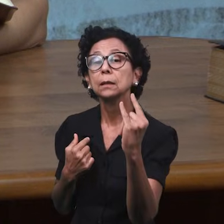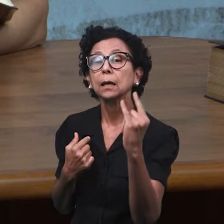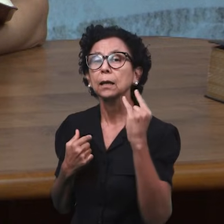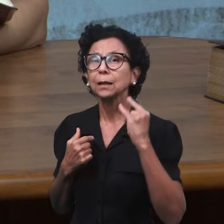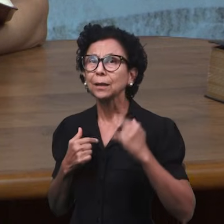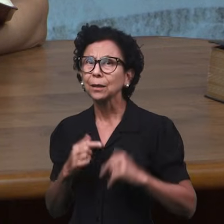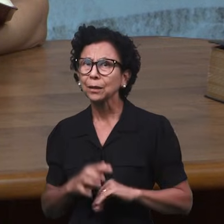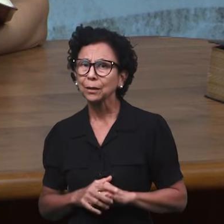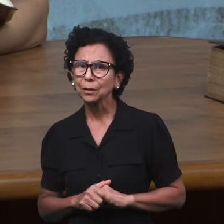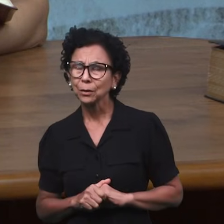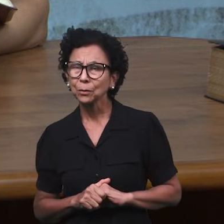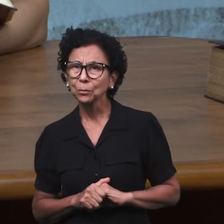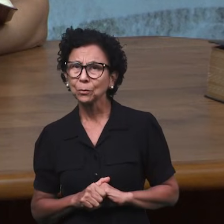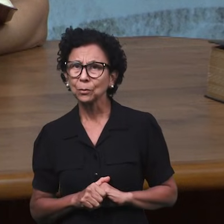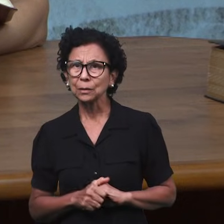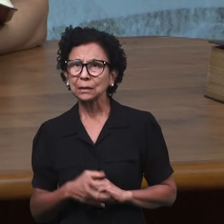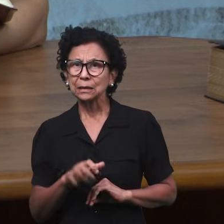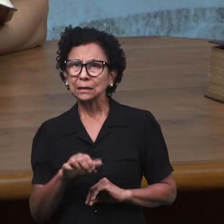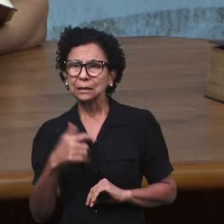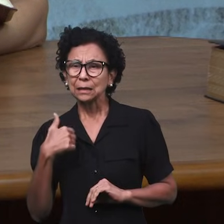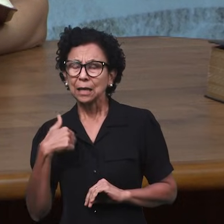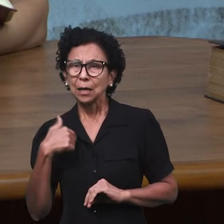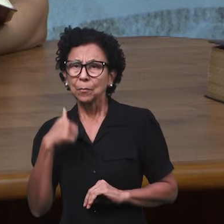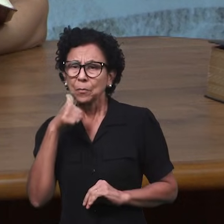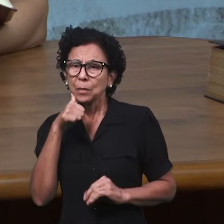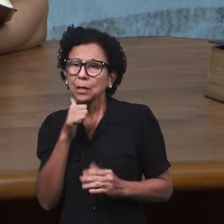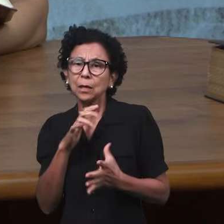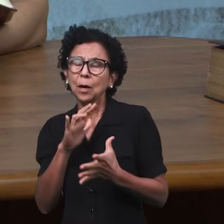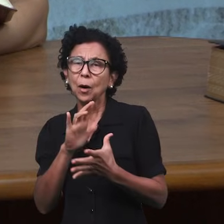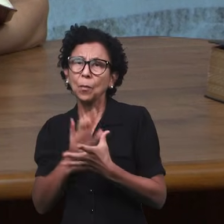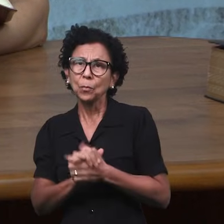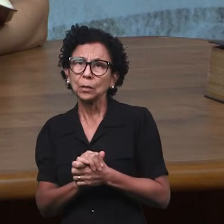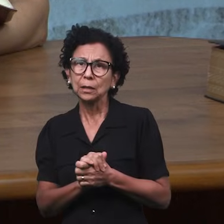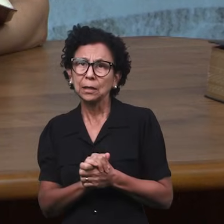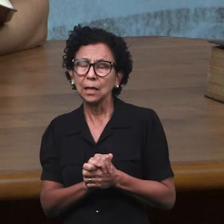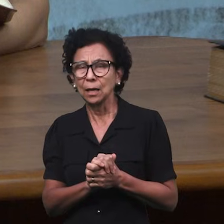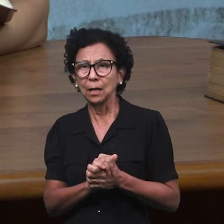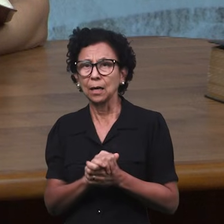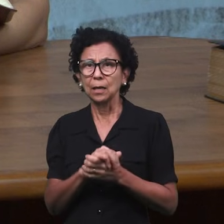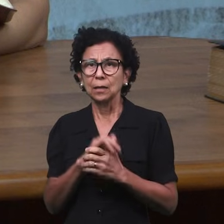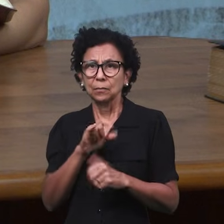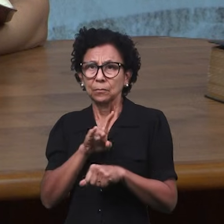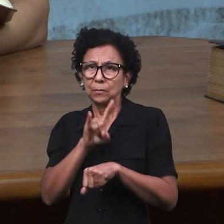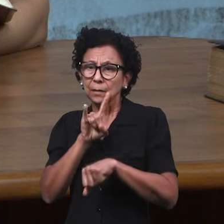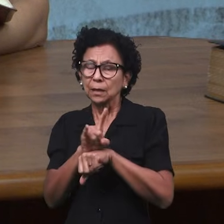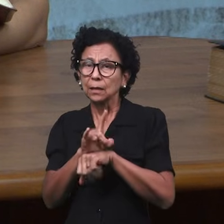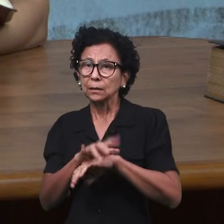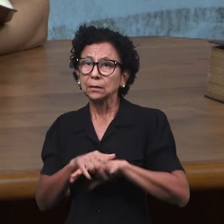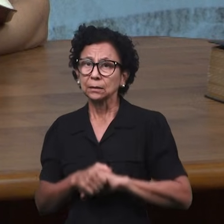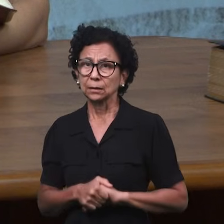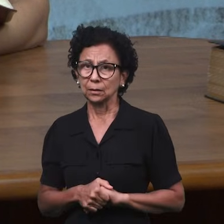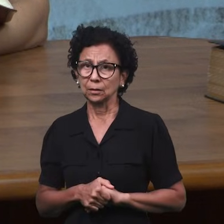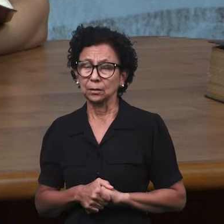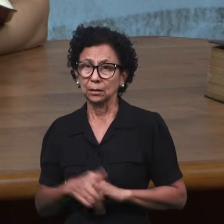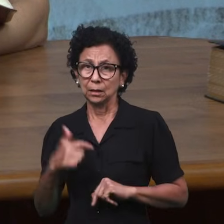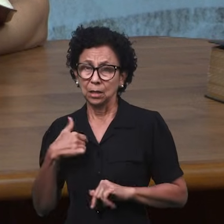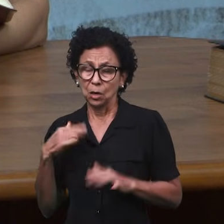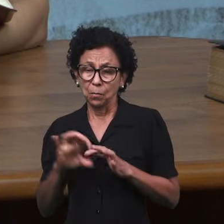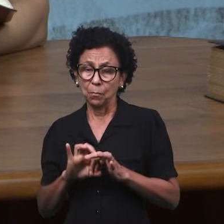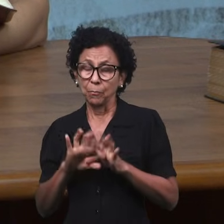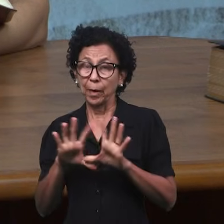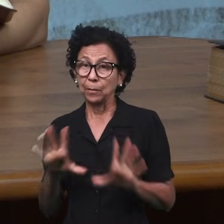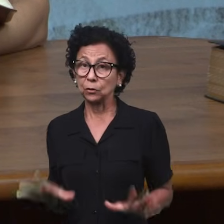ela, porque isso seria uma infâmia e delito pertencente aos juízes, porque